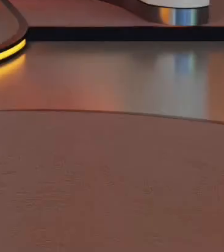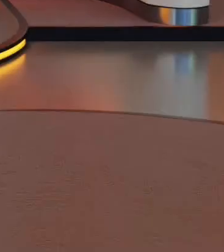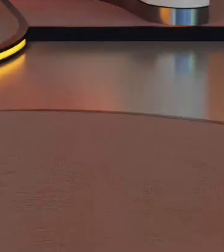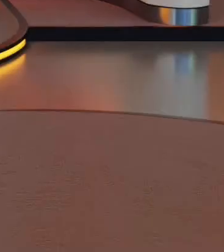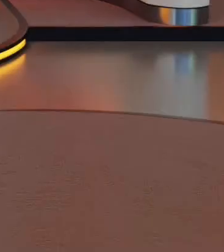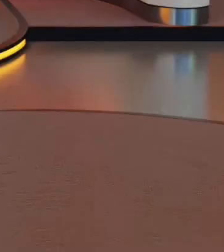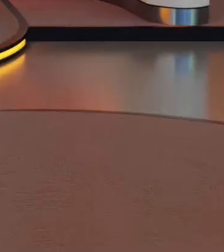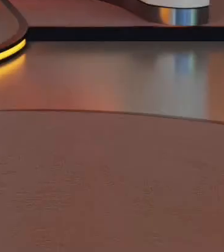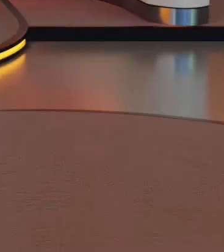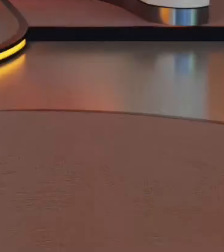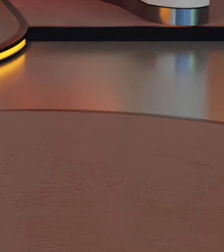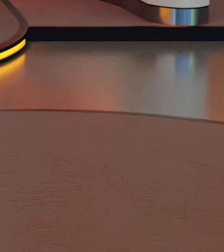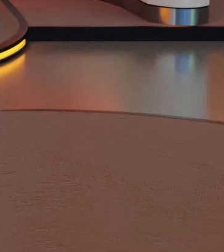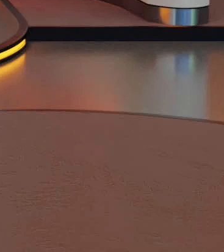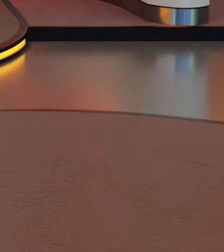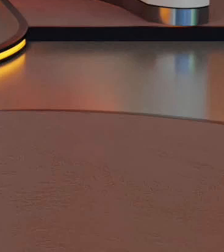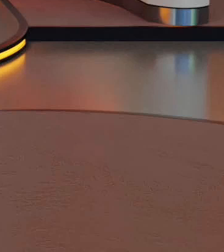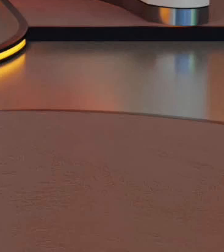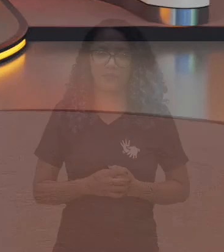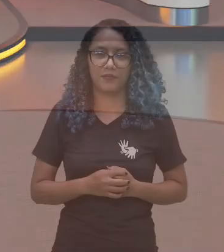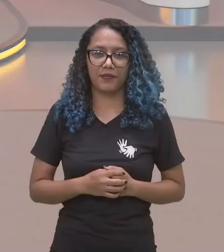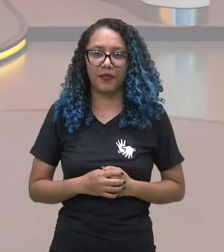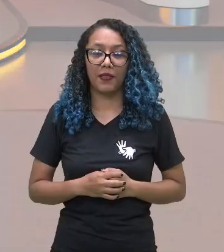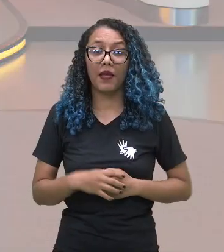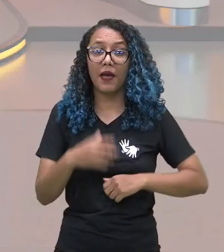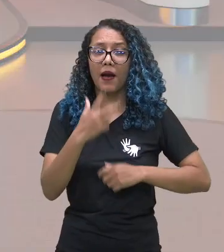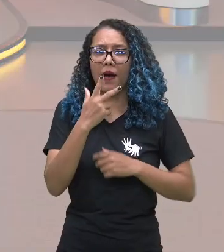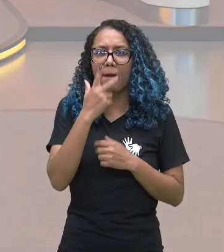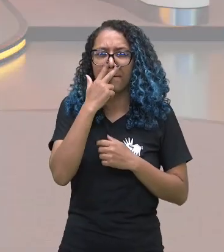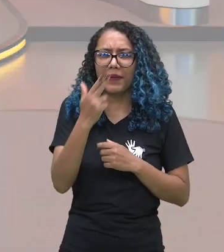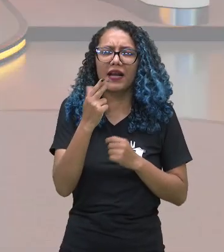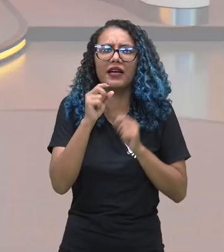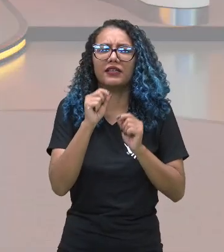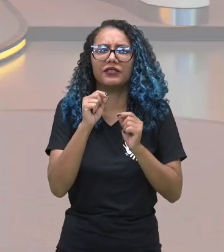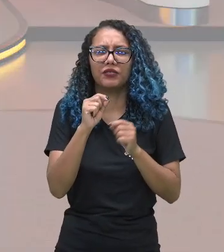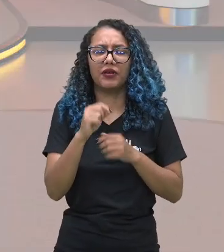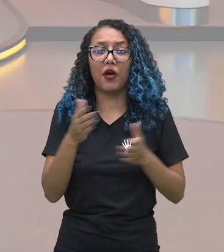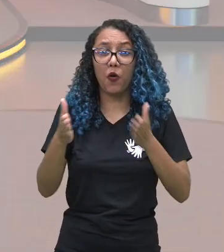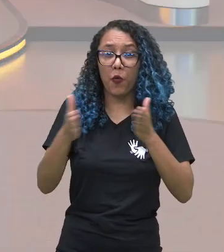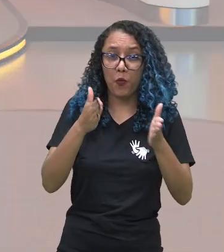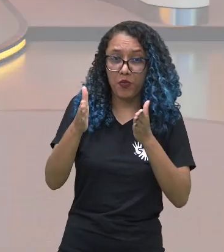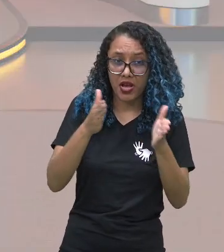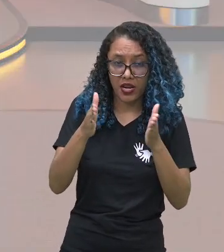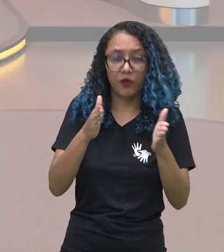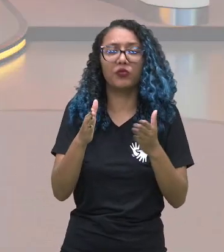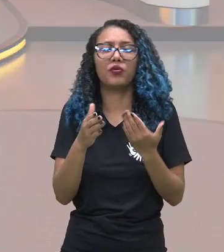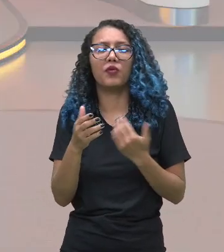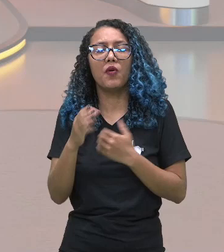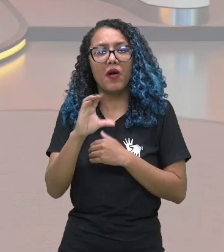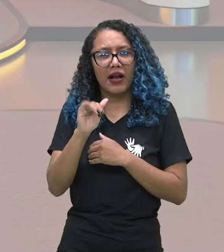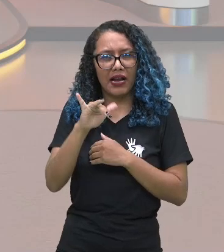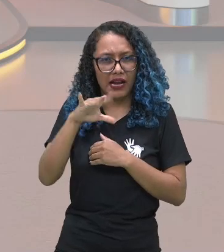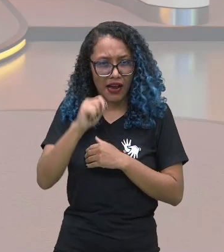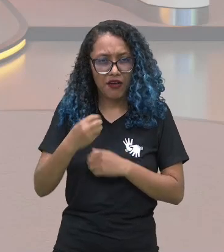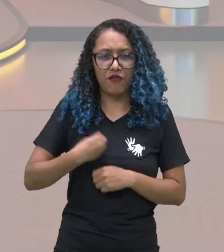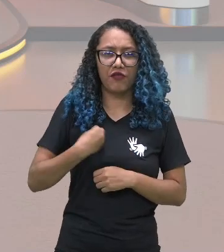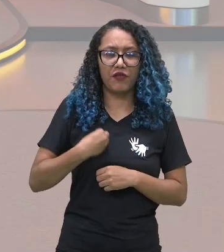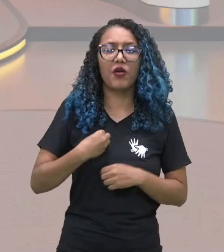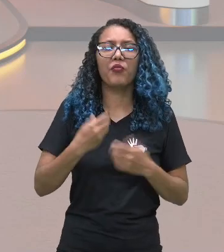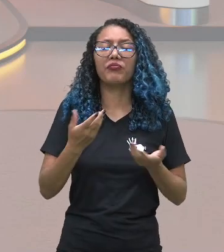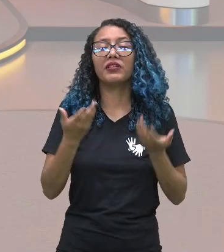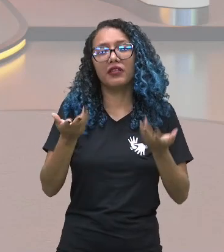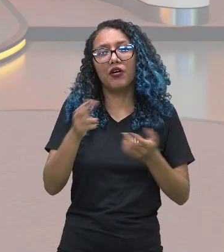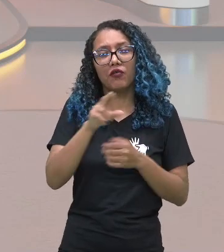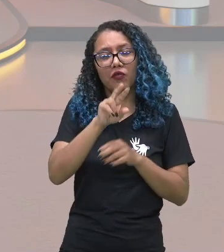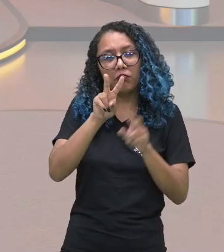ele vive, o momento em que ele viveu, que foi o século XX. Então eu vou usar essa expressão de